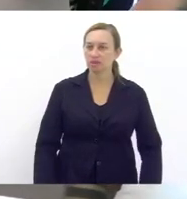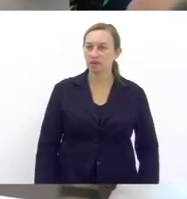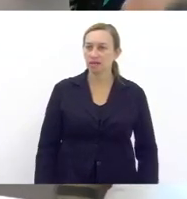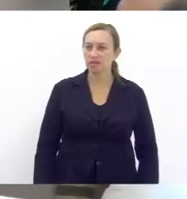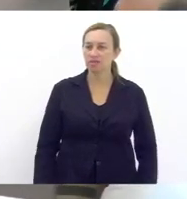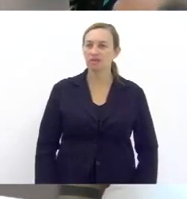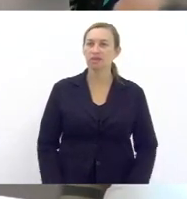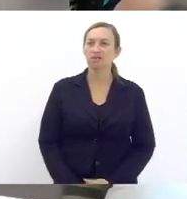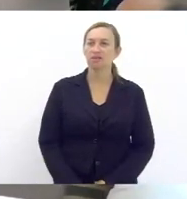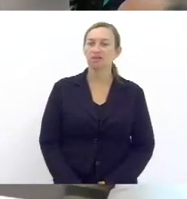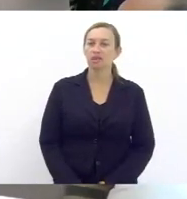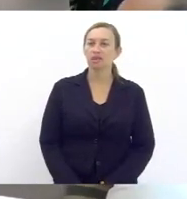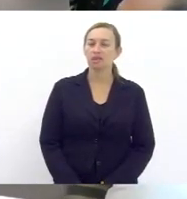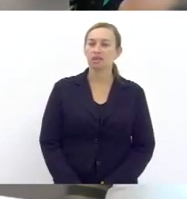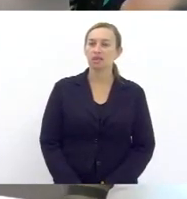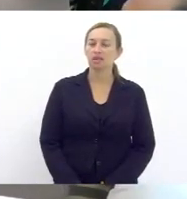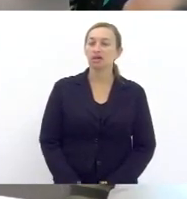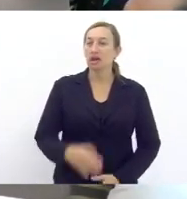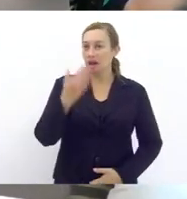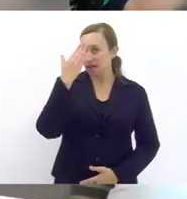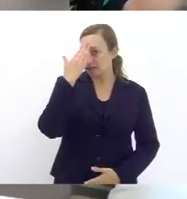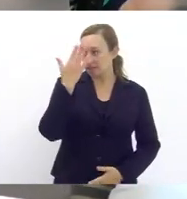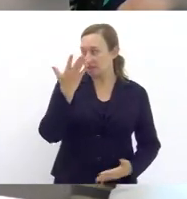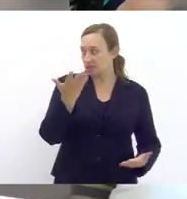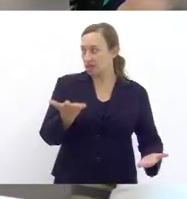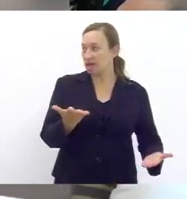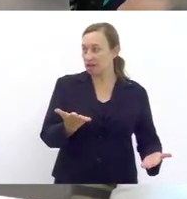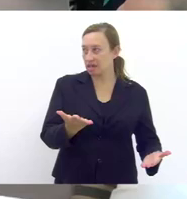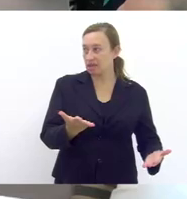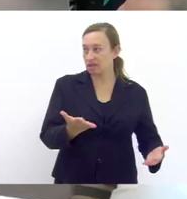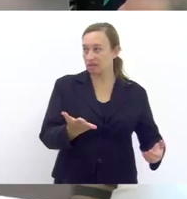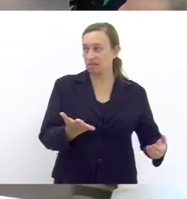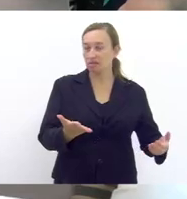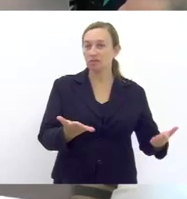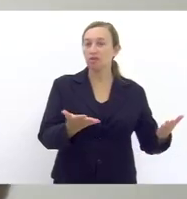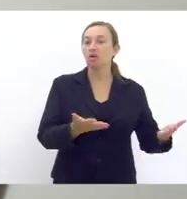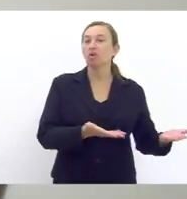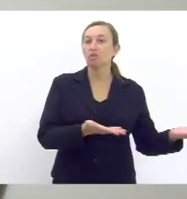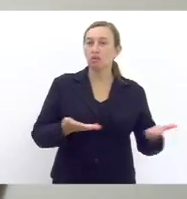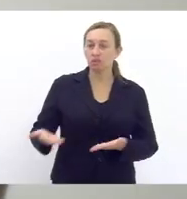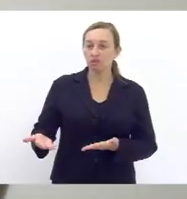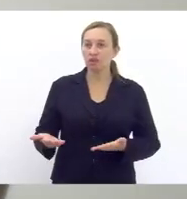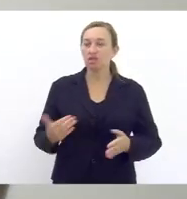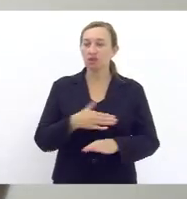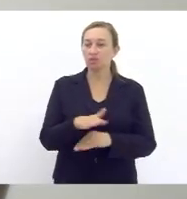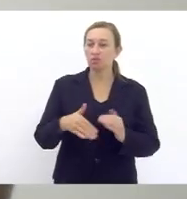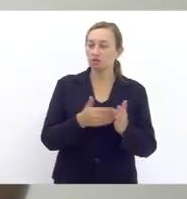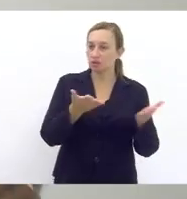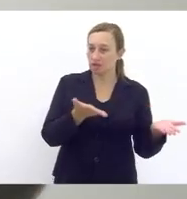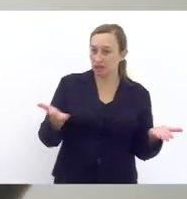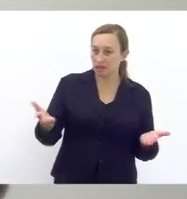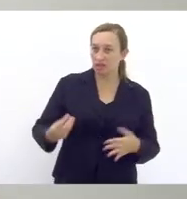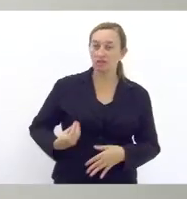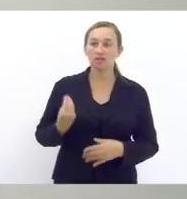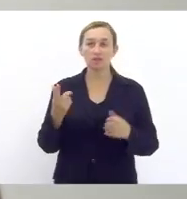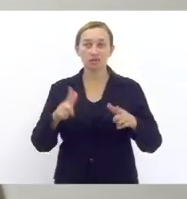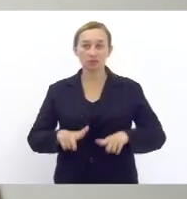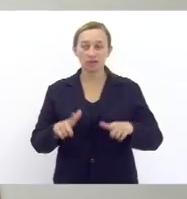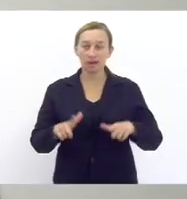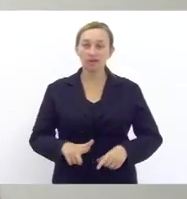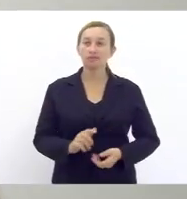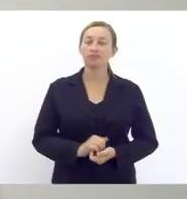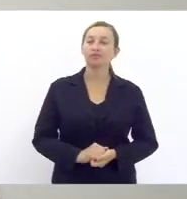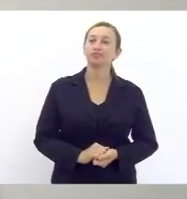E agradecendo o convite no nosso secretário Coronel Luiz Henrique cumprimentar todos os presentes da banca e a todos os presentes aqui no